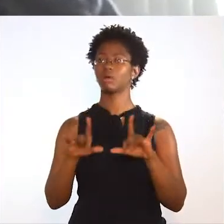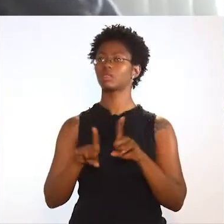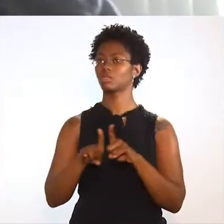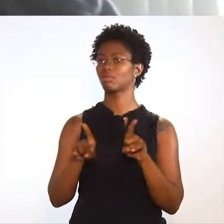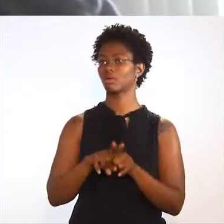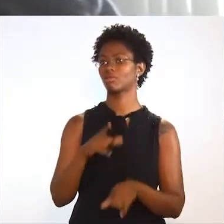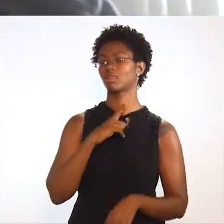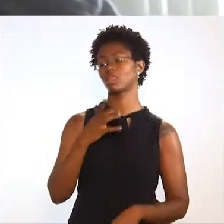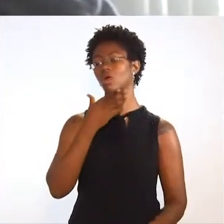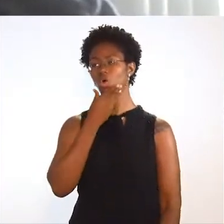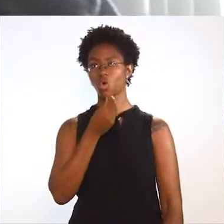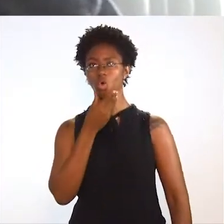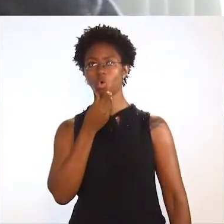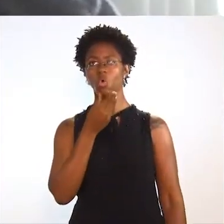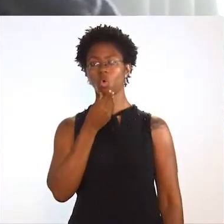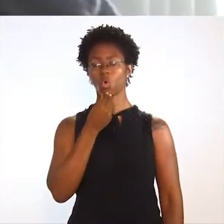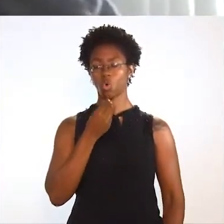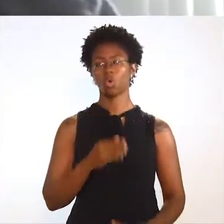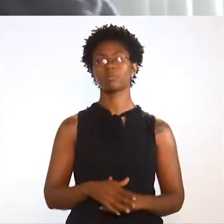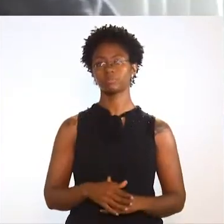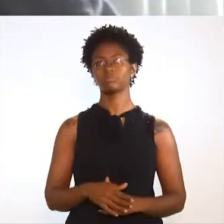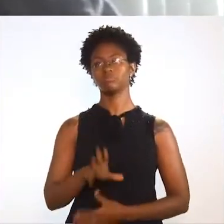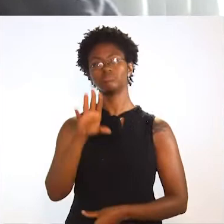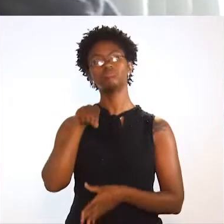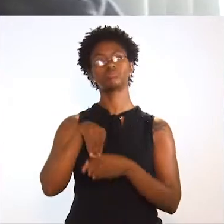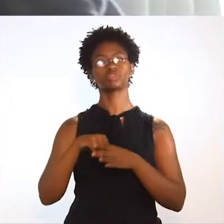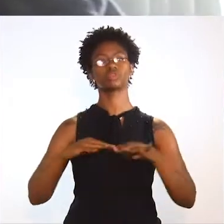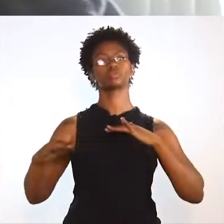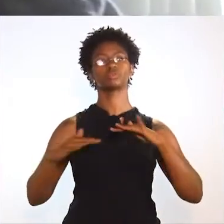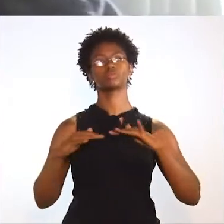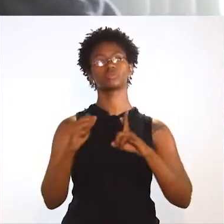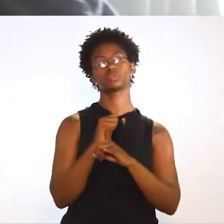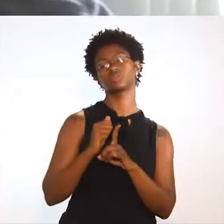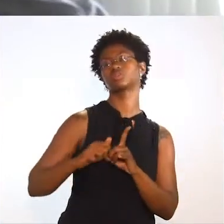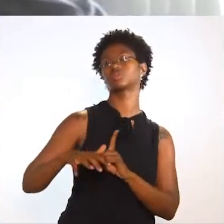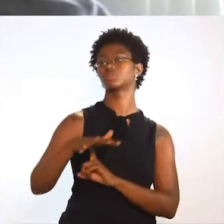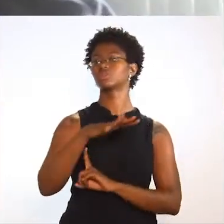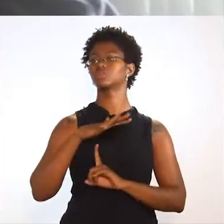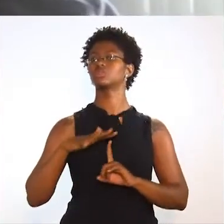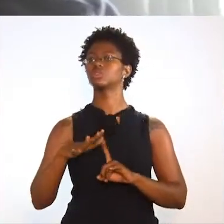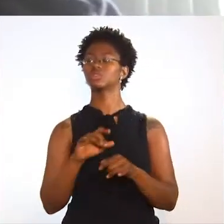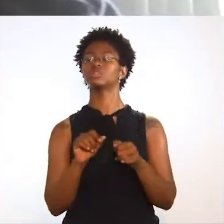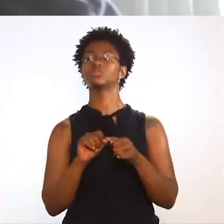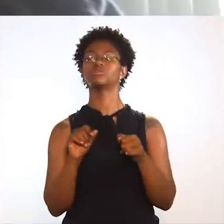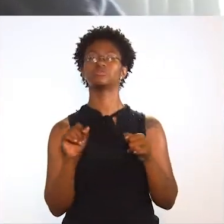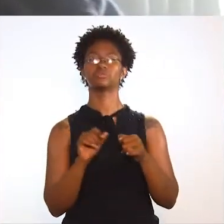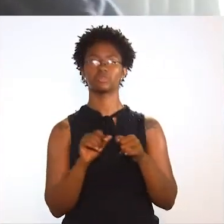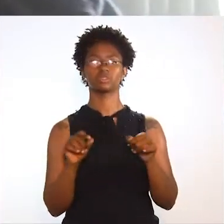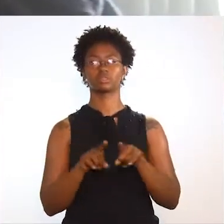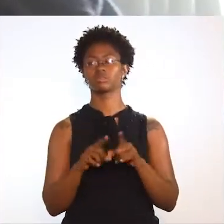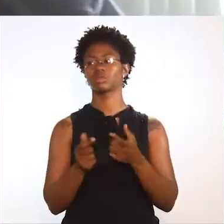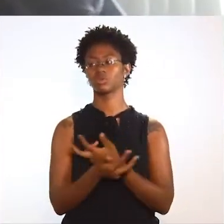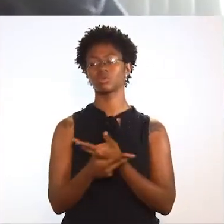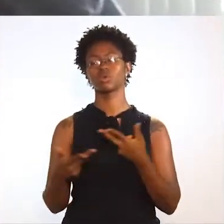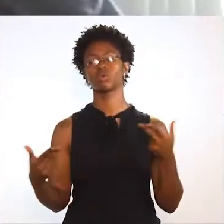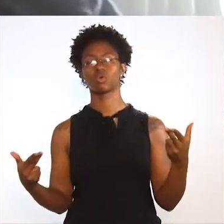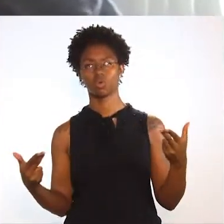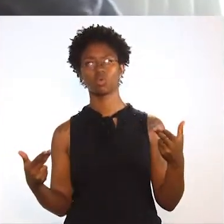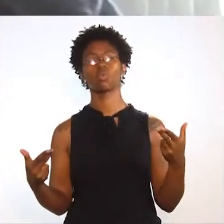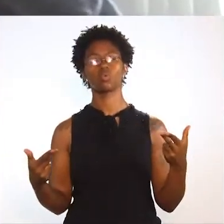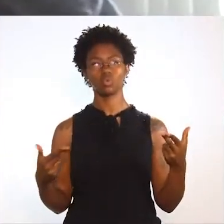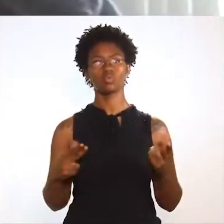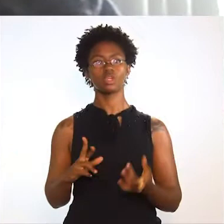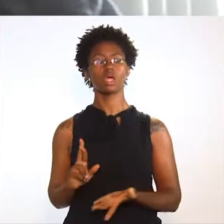também vamos ter homens, né, que estão dentro do movimento social e fazem alguma coisa que